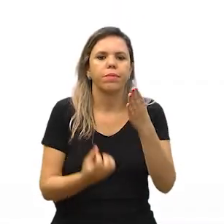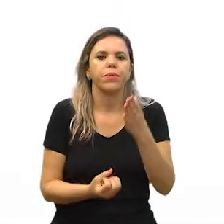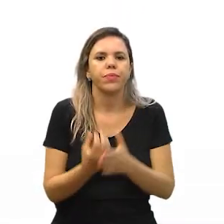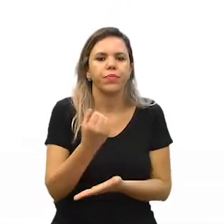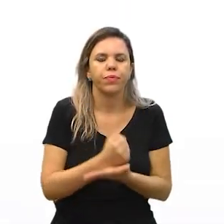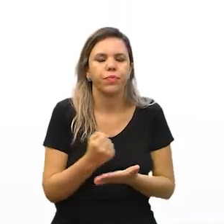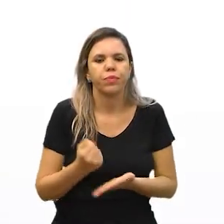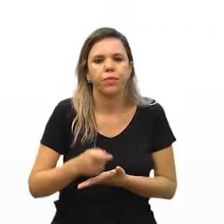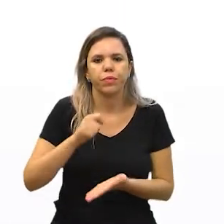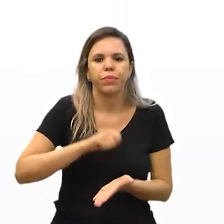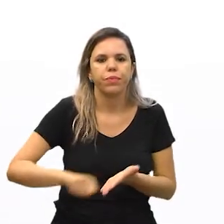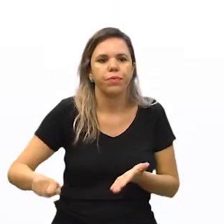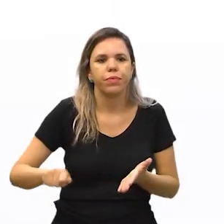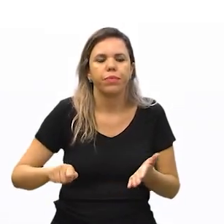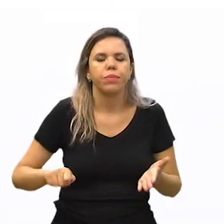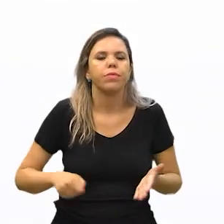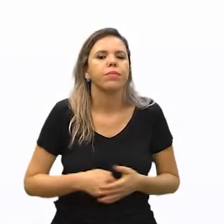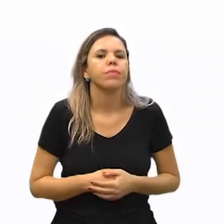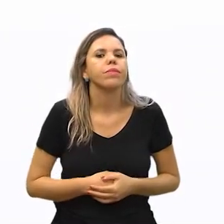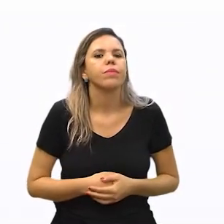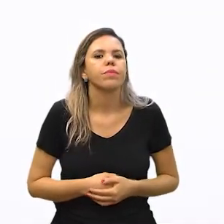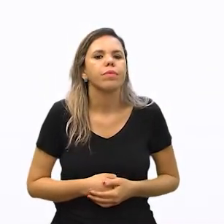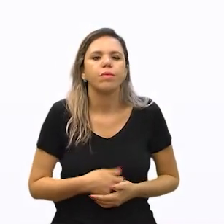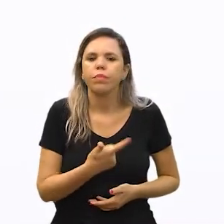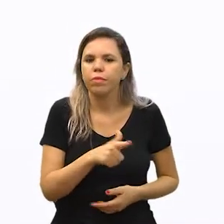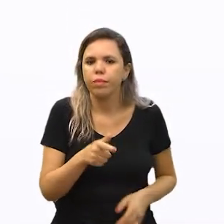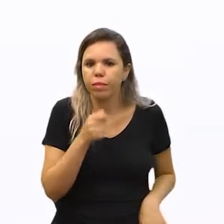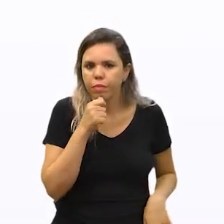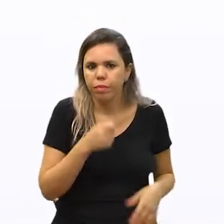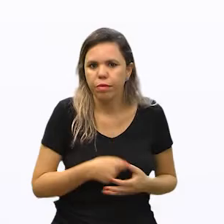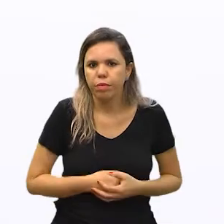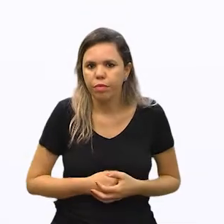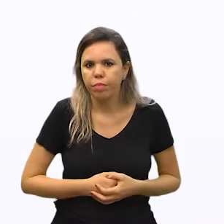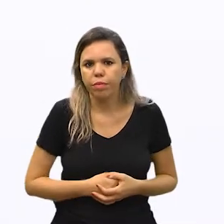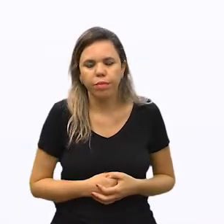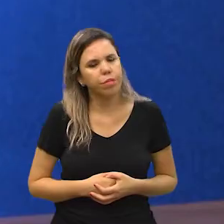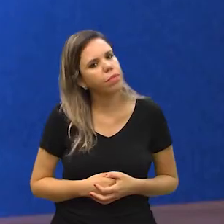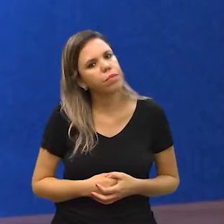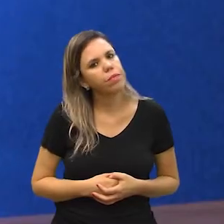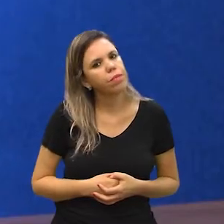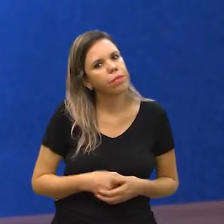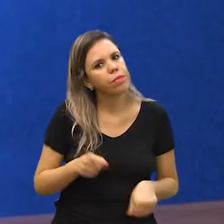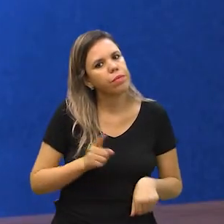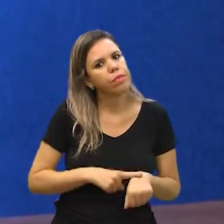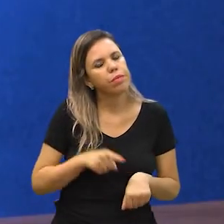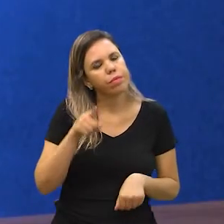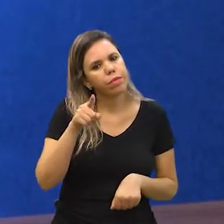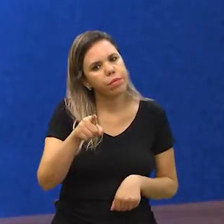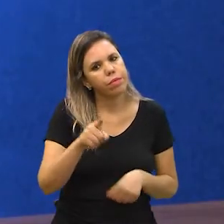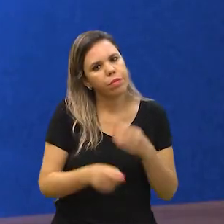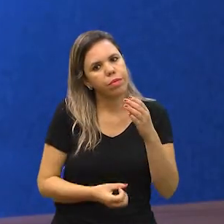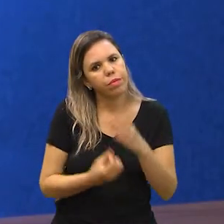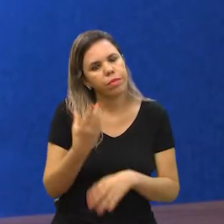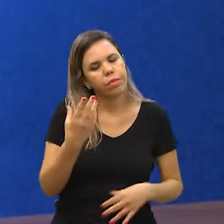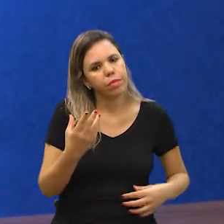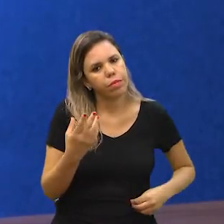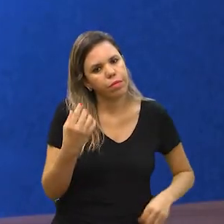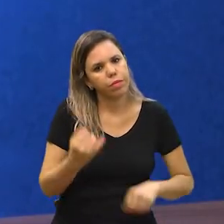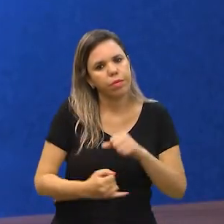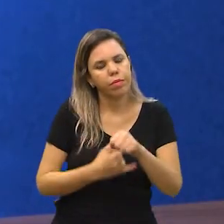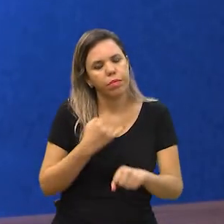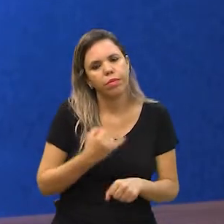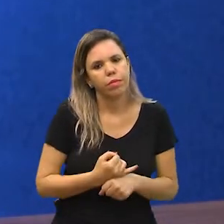criar contratos, assinar e gerenciar de uma maneira melhor, porque isso ainda não tem muito bem feito no mercado. A partir do momento em que vocês criaram